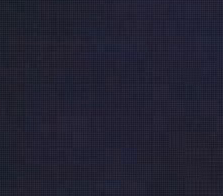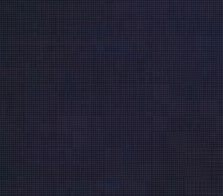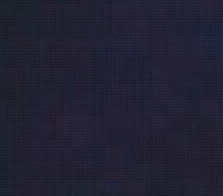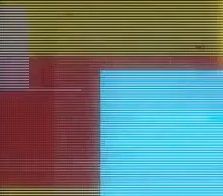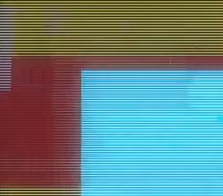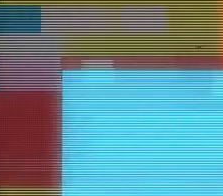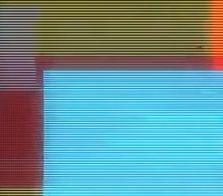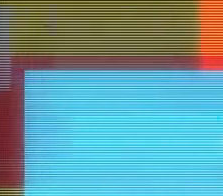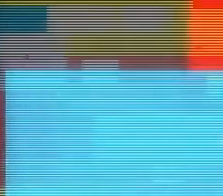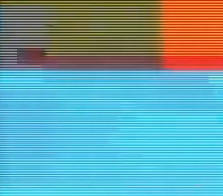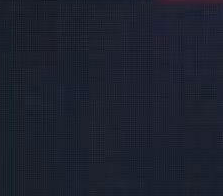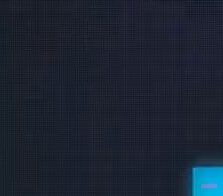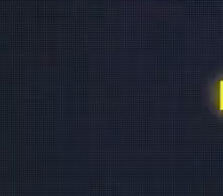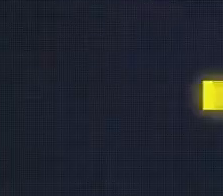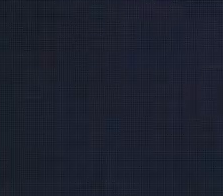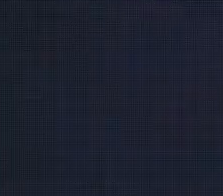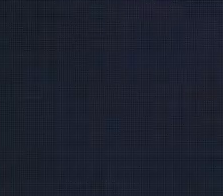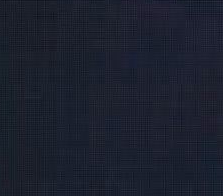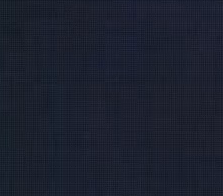Hoje